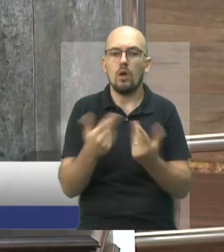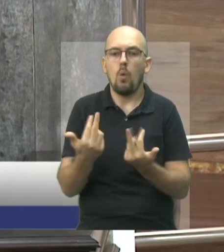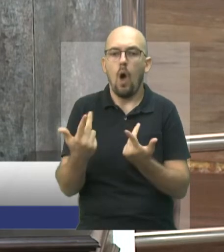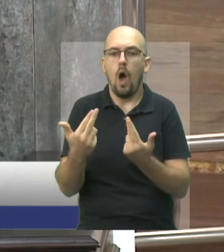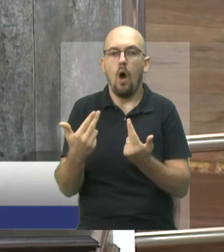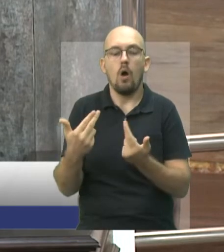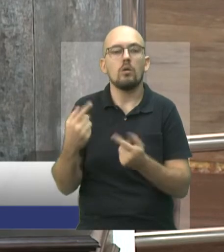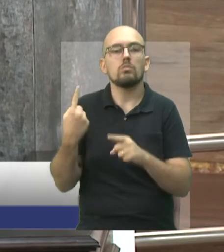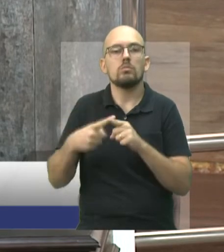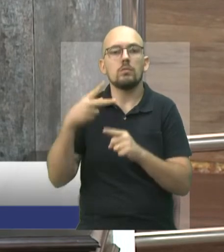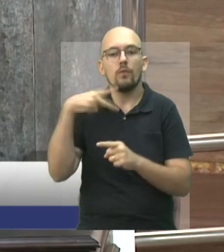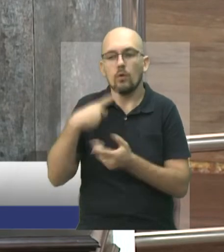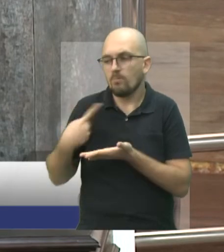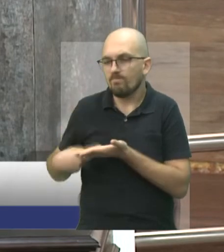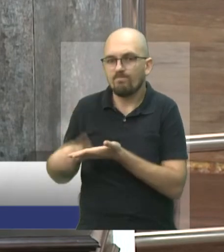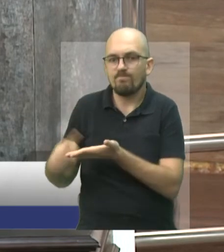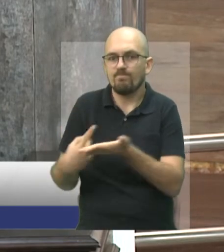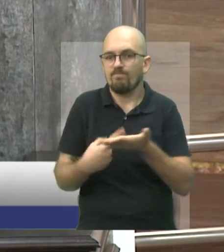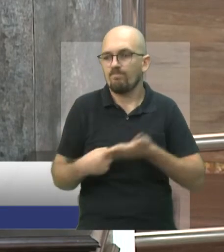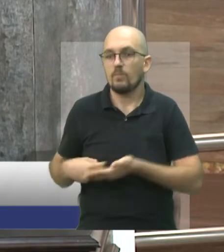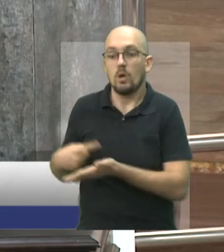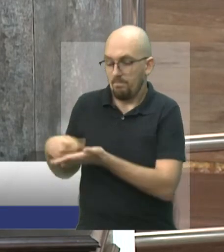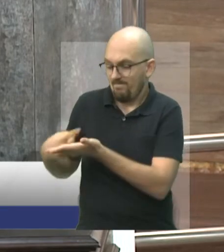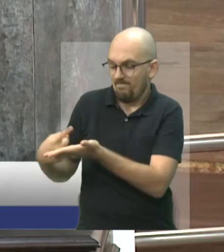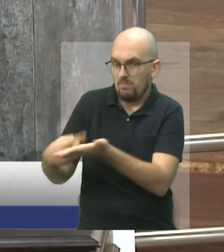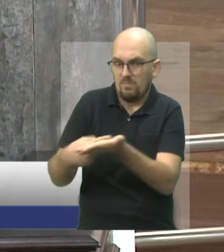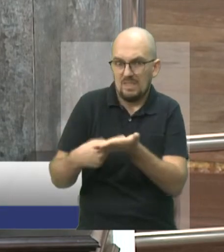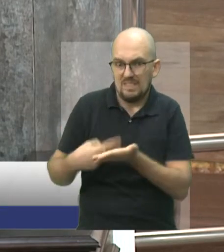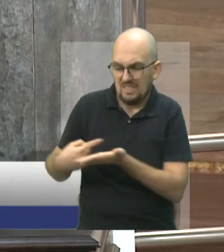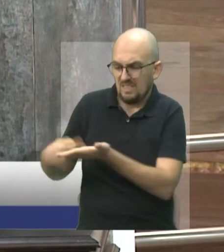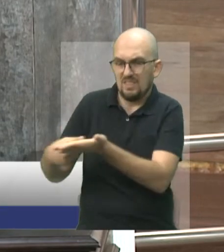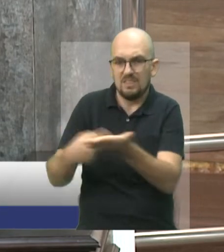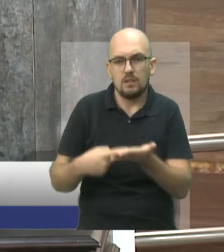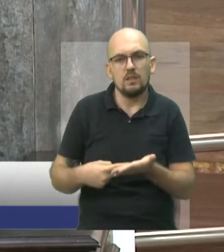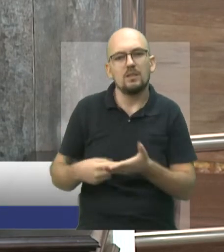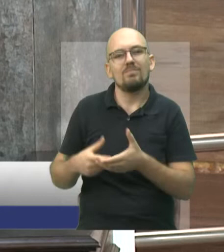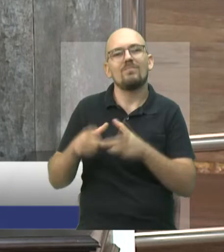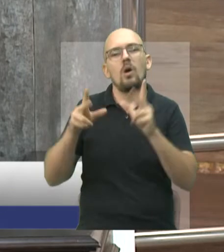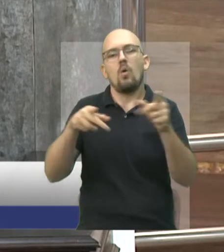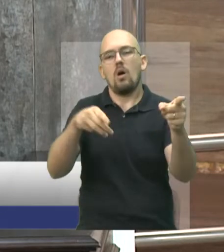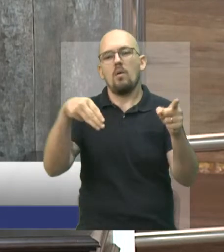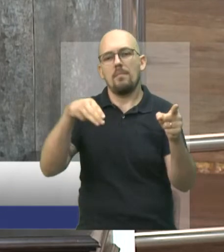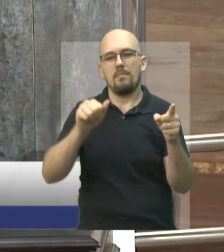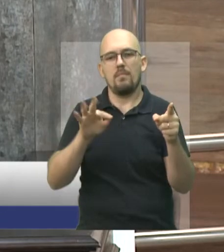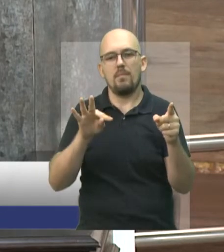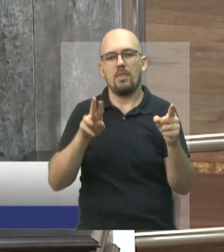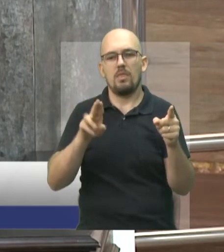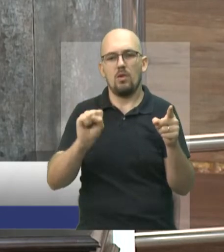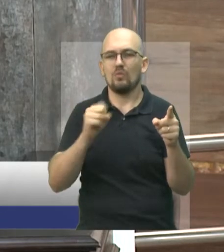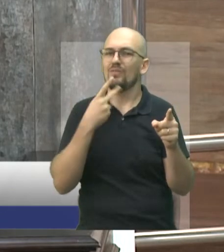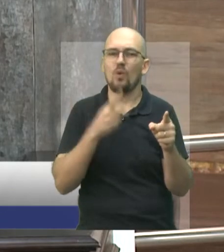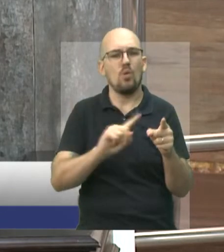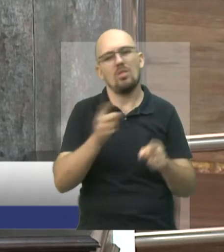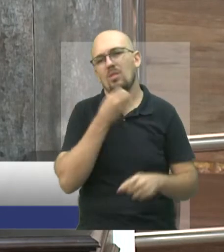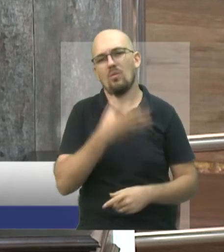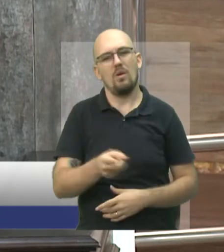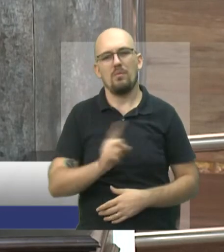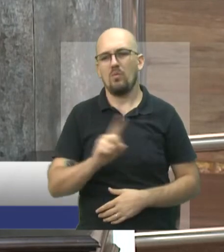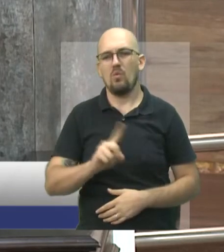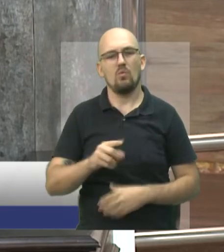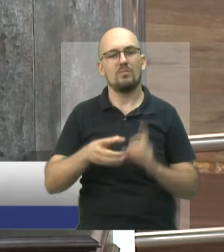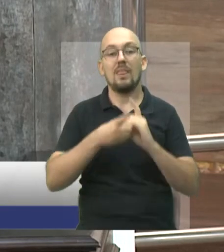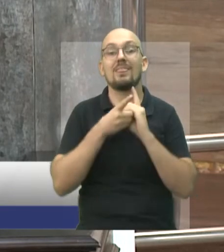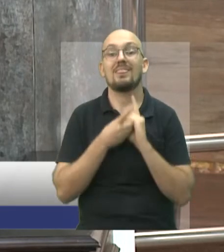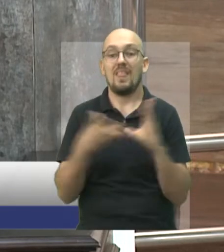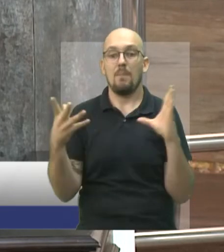idênticas a todos os vereadores. E isso, com certeza, é aquilo que o vereador Matheus Turini disse, né? Isso não é bom, isso não é democrático,